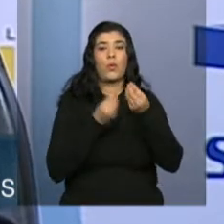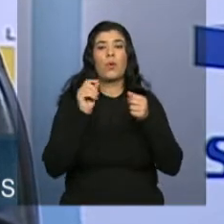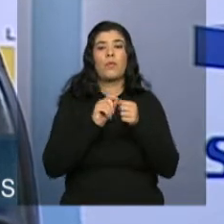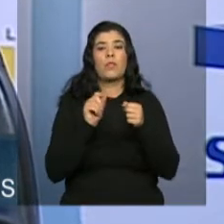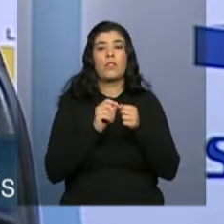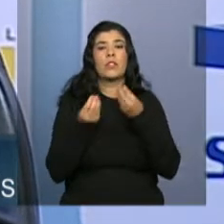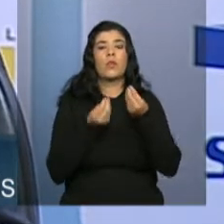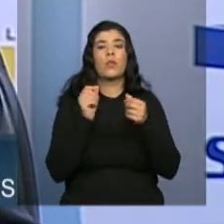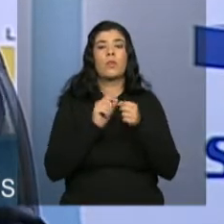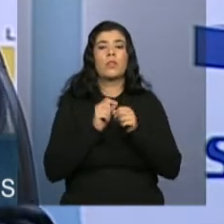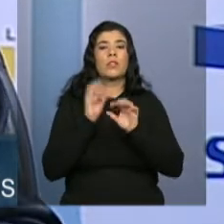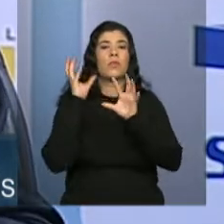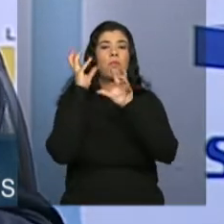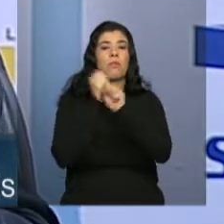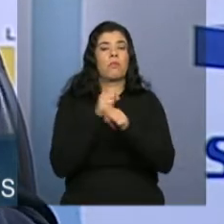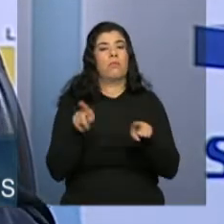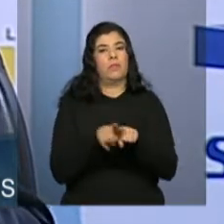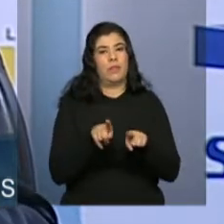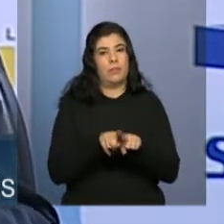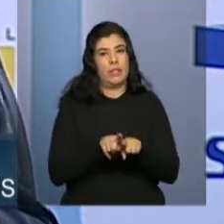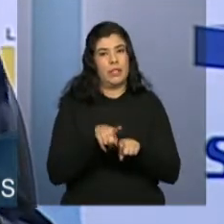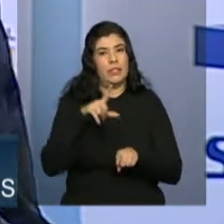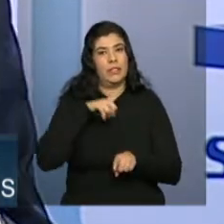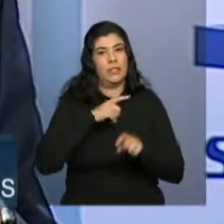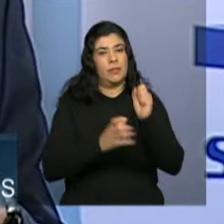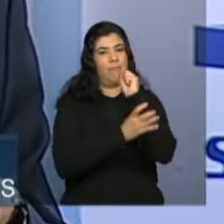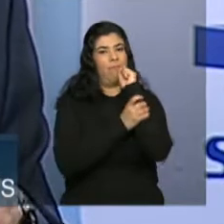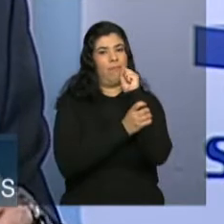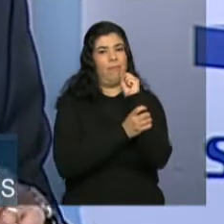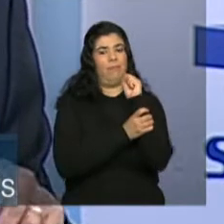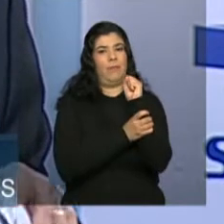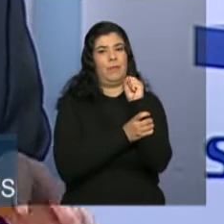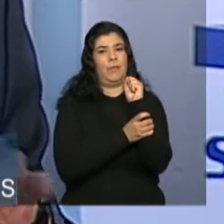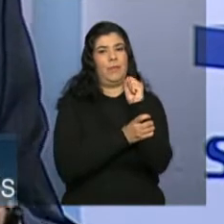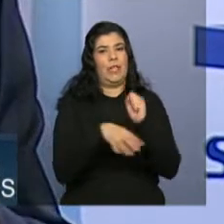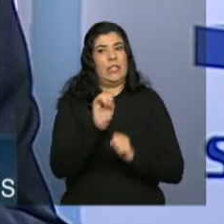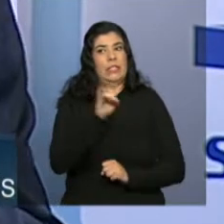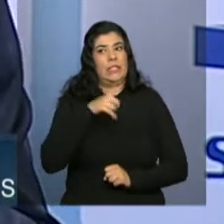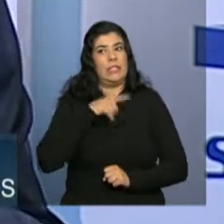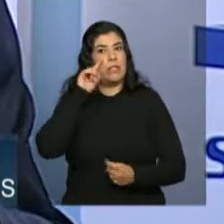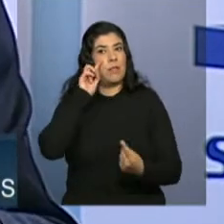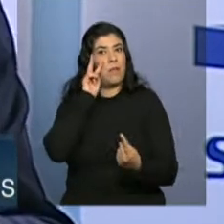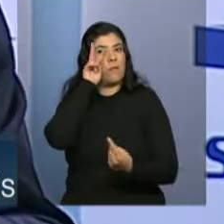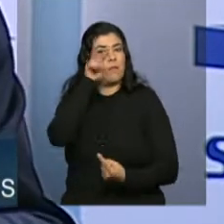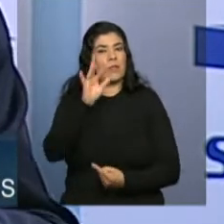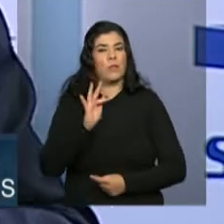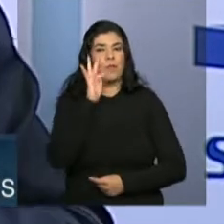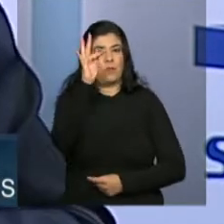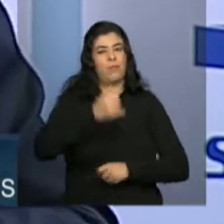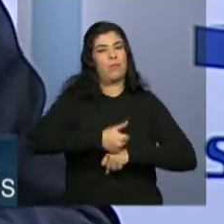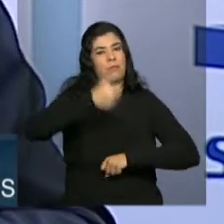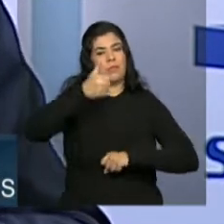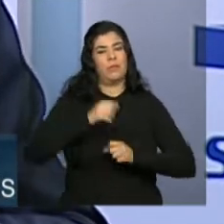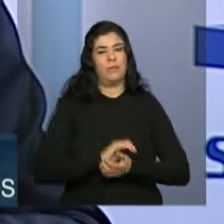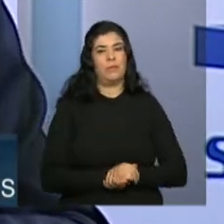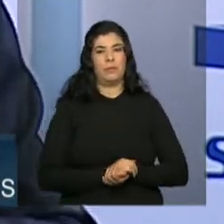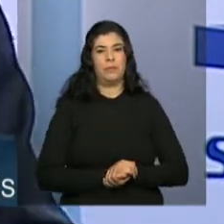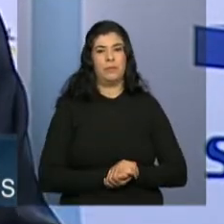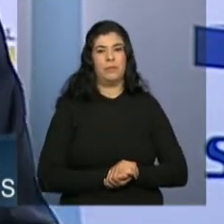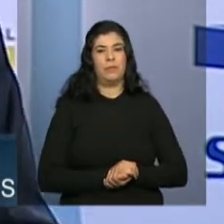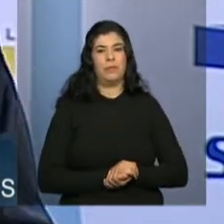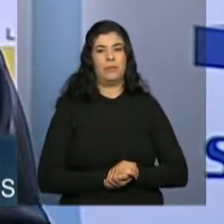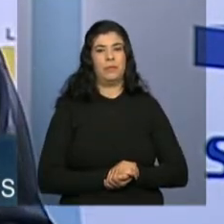Como é calculado na e a segurança não é porque também se vai ter maior previsibilidade aí para prova pode